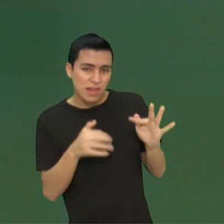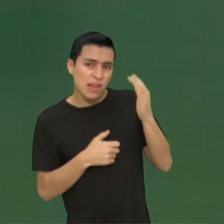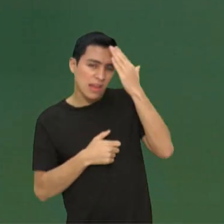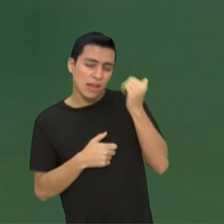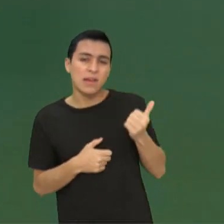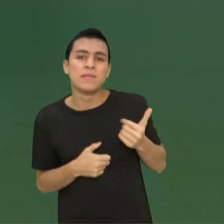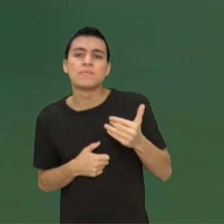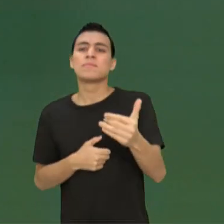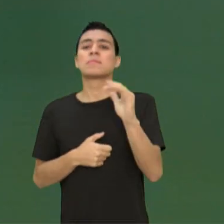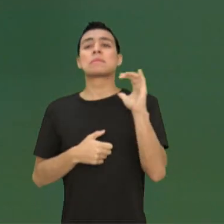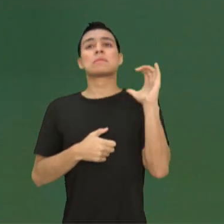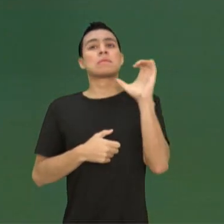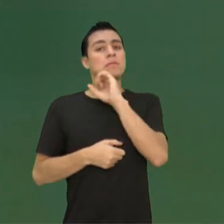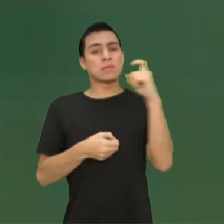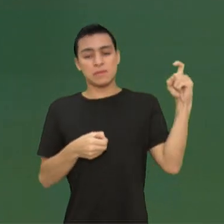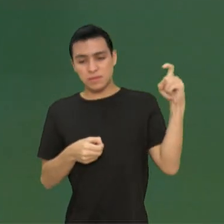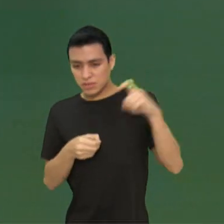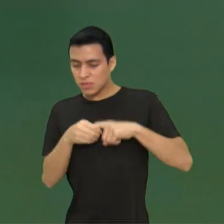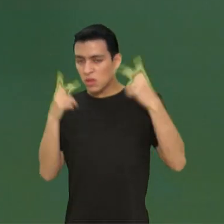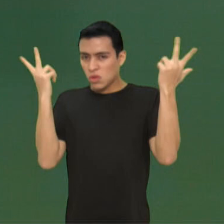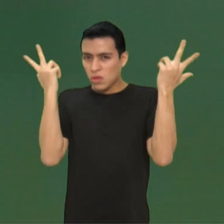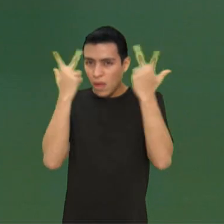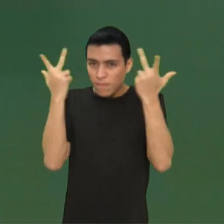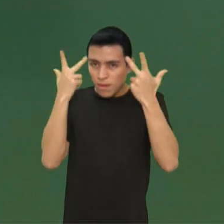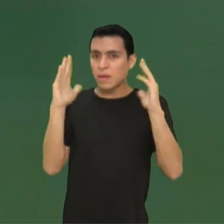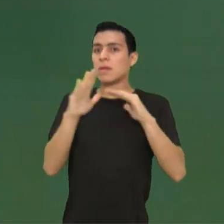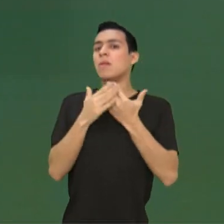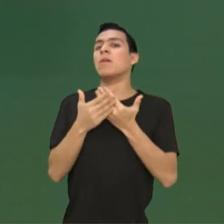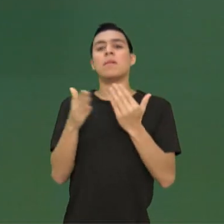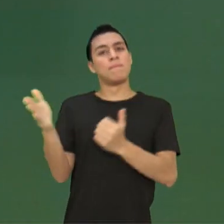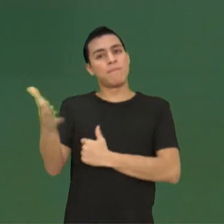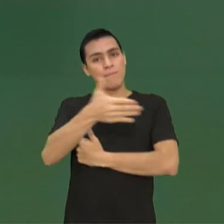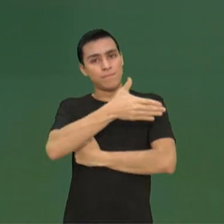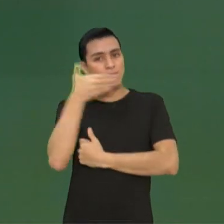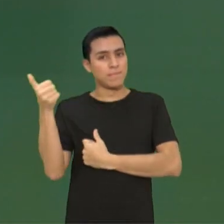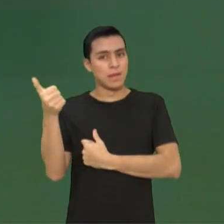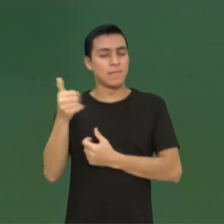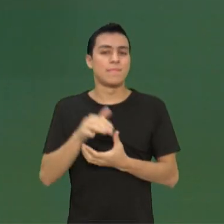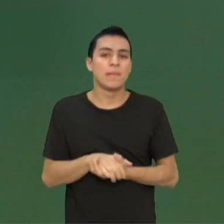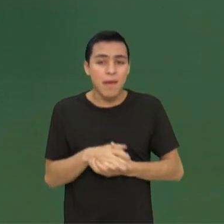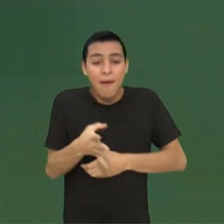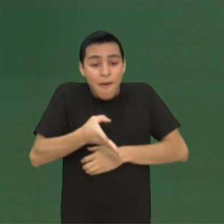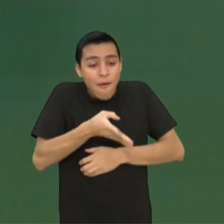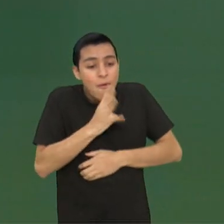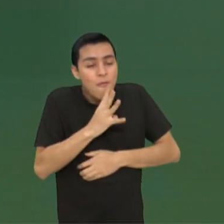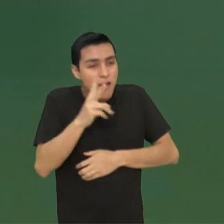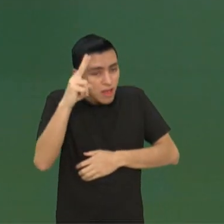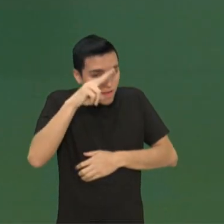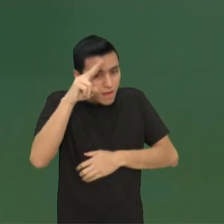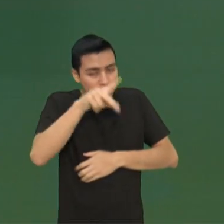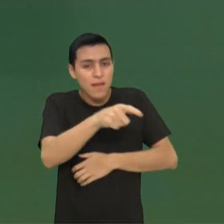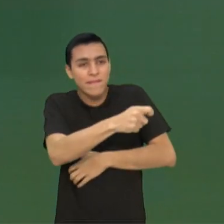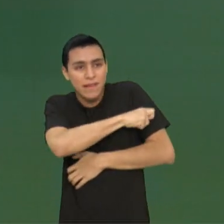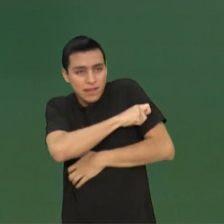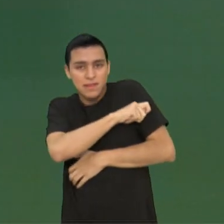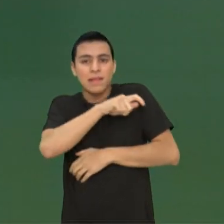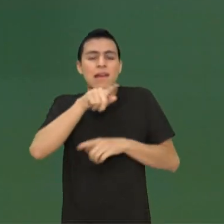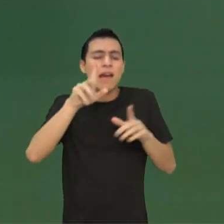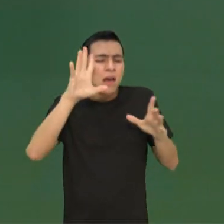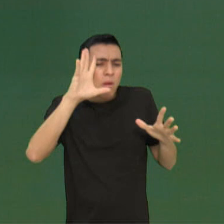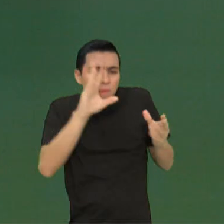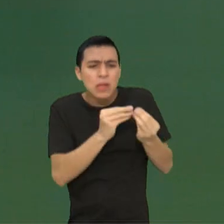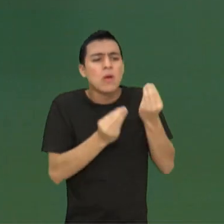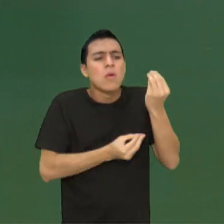vai poder, em breve, retomar as nossas atividades, fica melhor. Conhecer a história da vacinação, entender